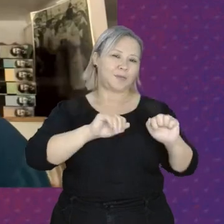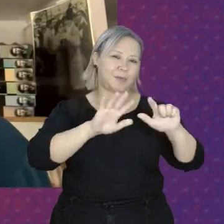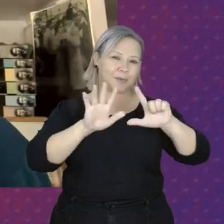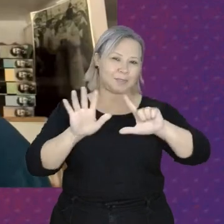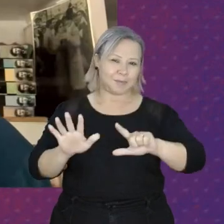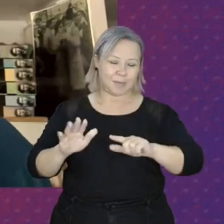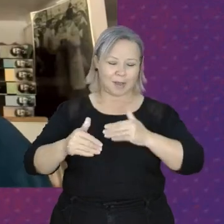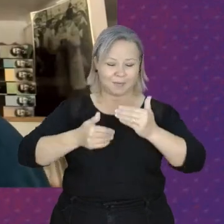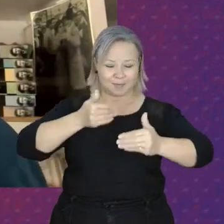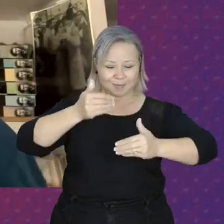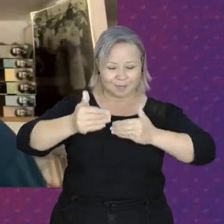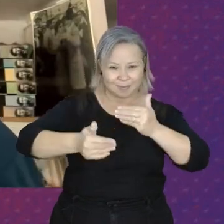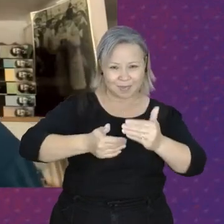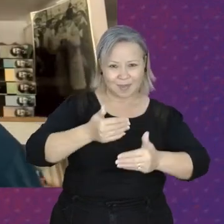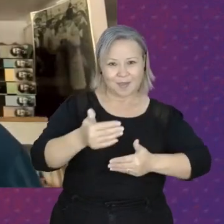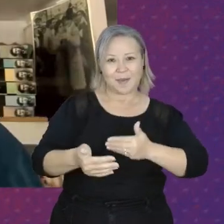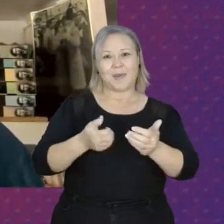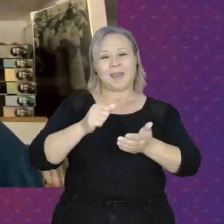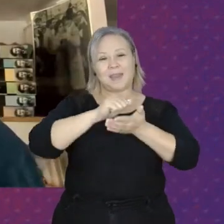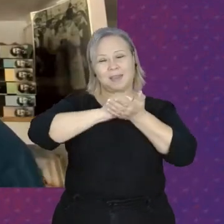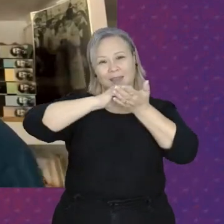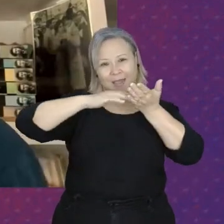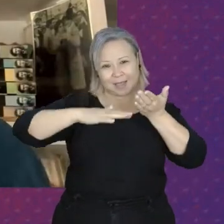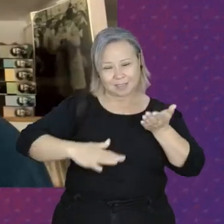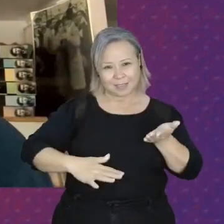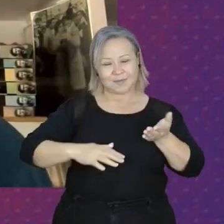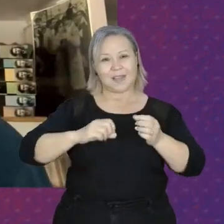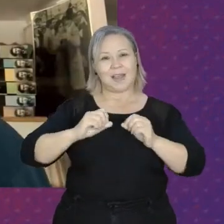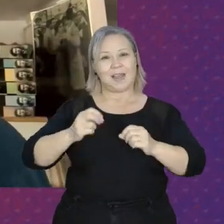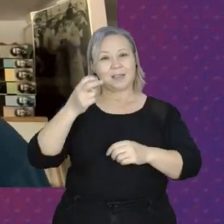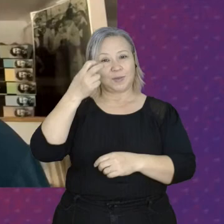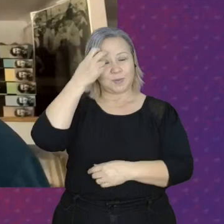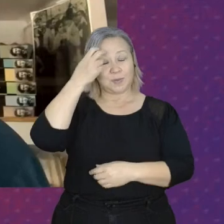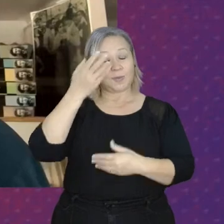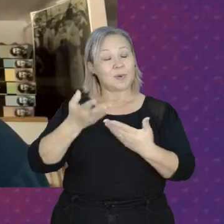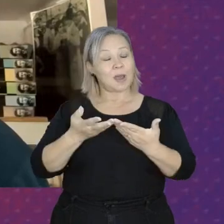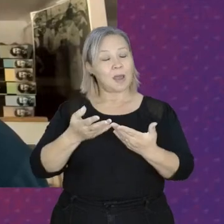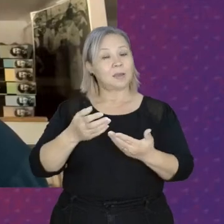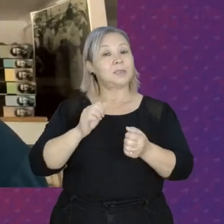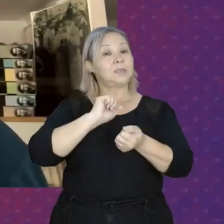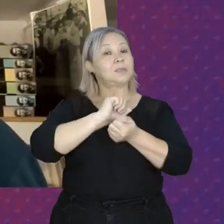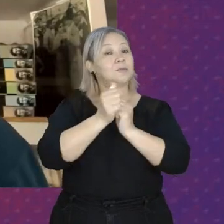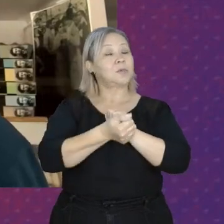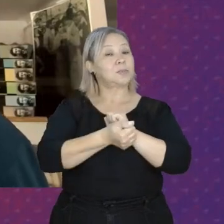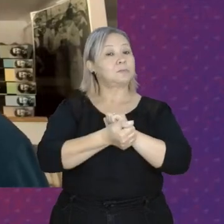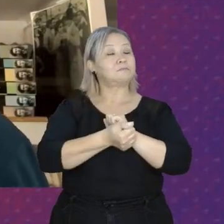o desenvolvimento de atividades culturais e esportivas?